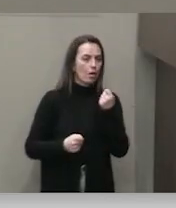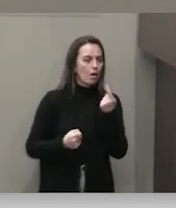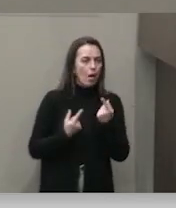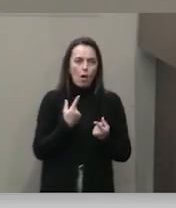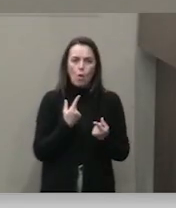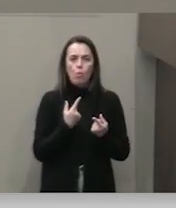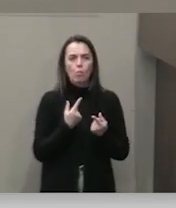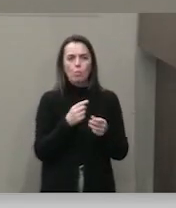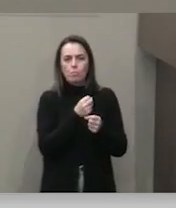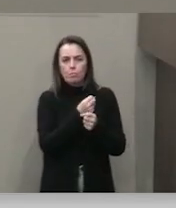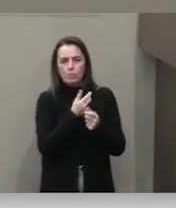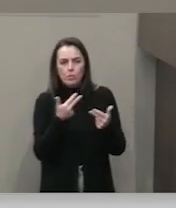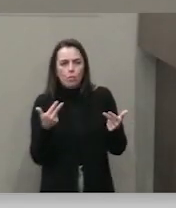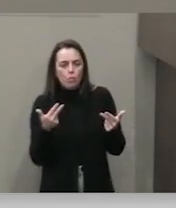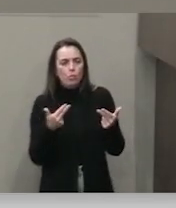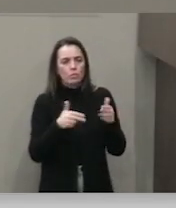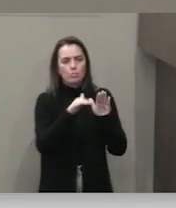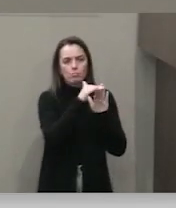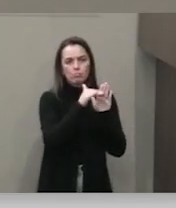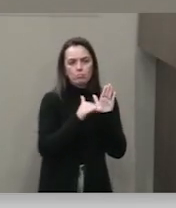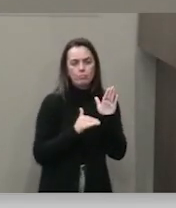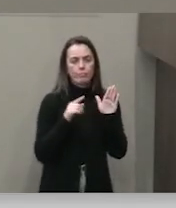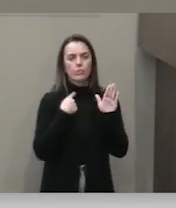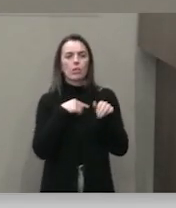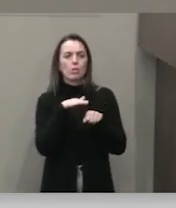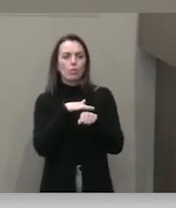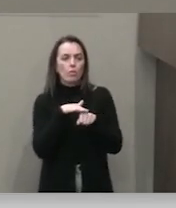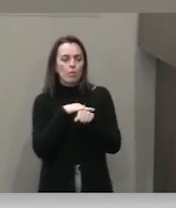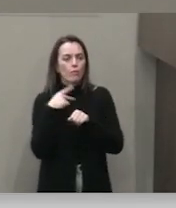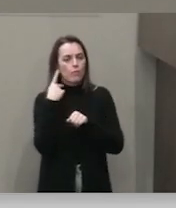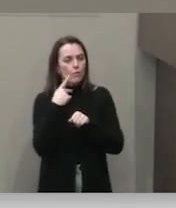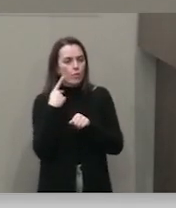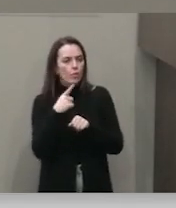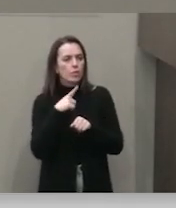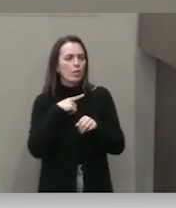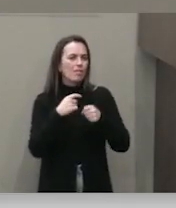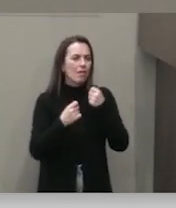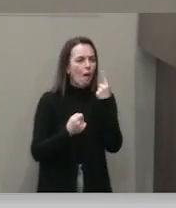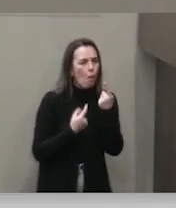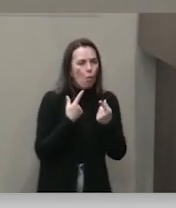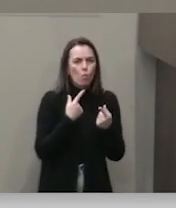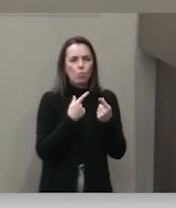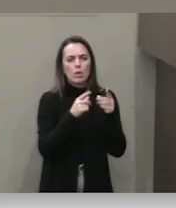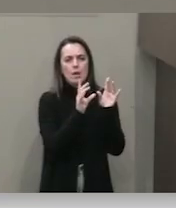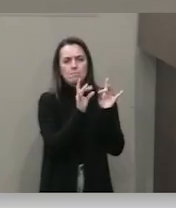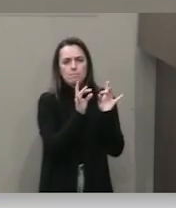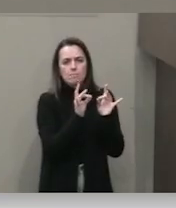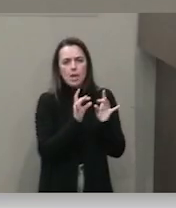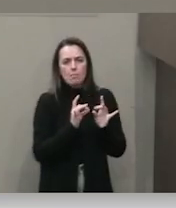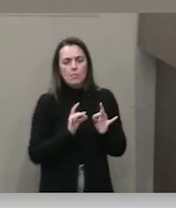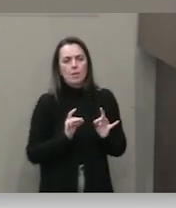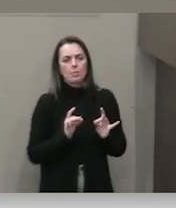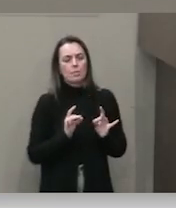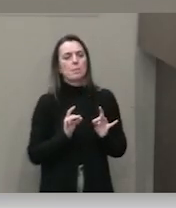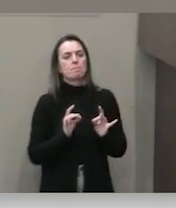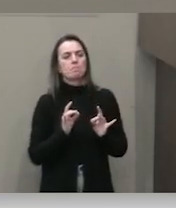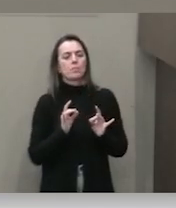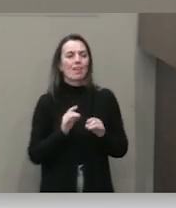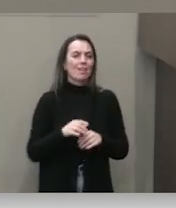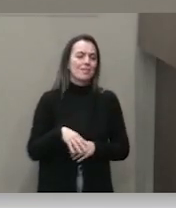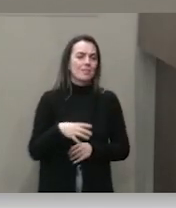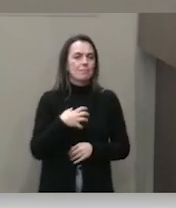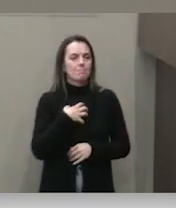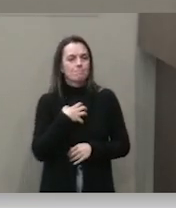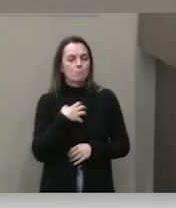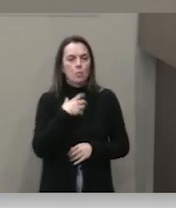Conversava antes com a vereadora e a gente tem alguns pontos que vale ressaltar. que torna, de uma certa